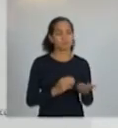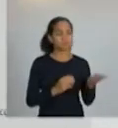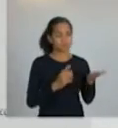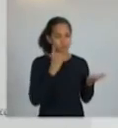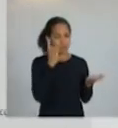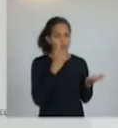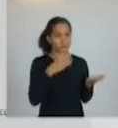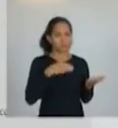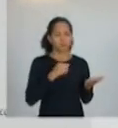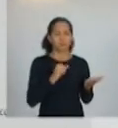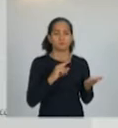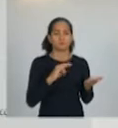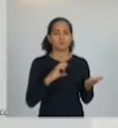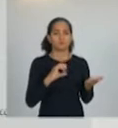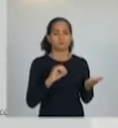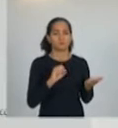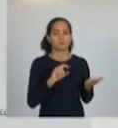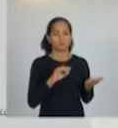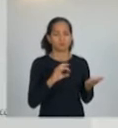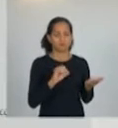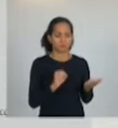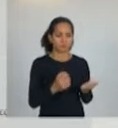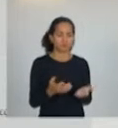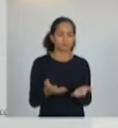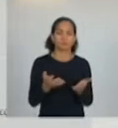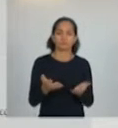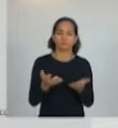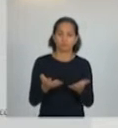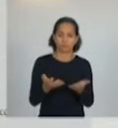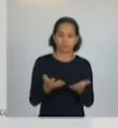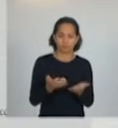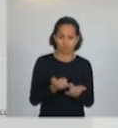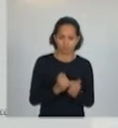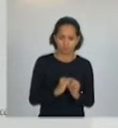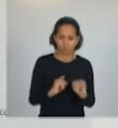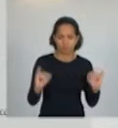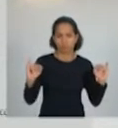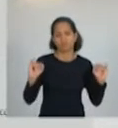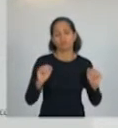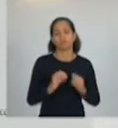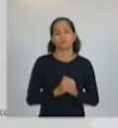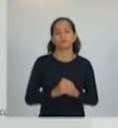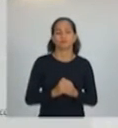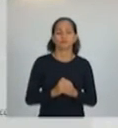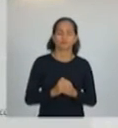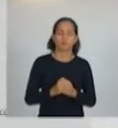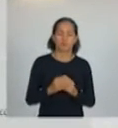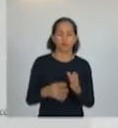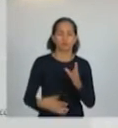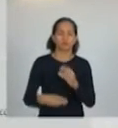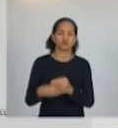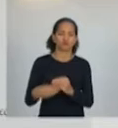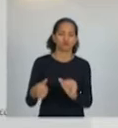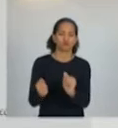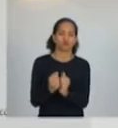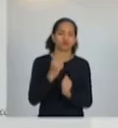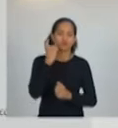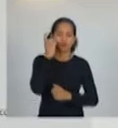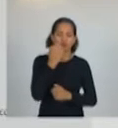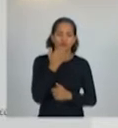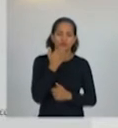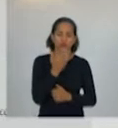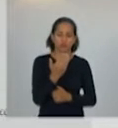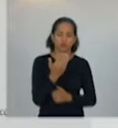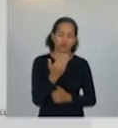Santos, quero juntar os colegas Emílio Mameri, doutor Hércules, um minuto de silêncio, nosso